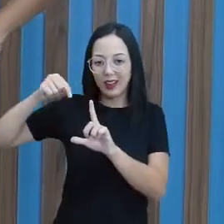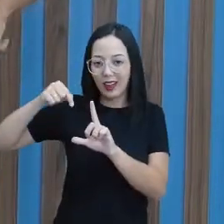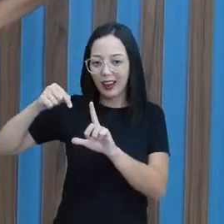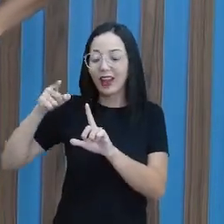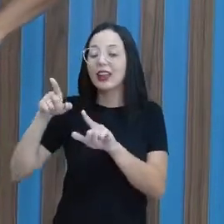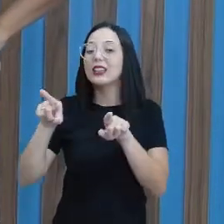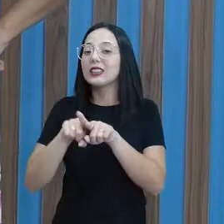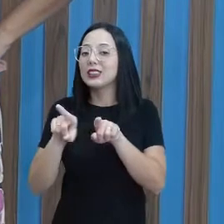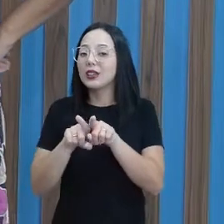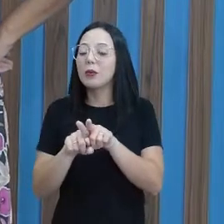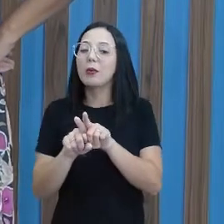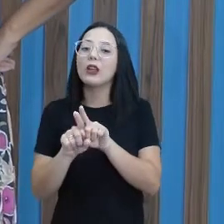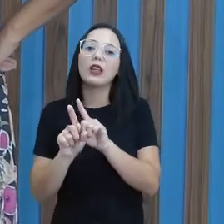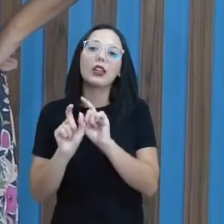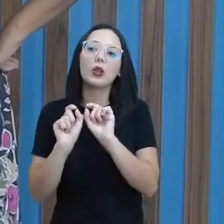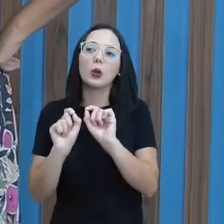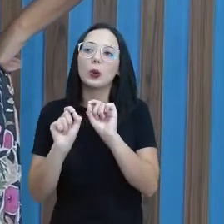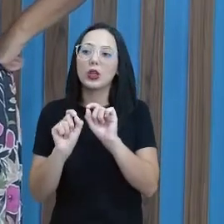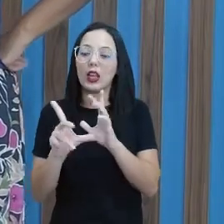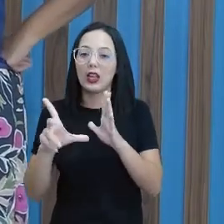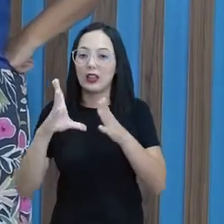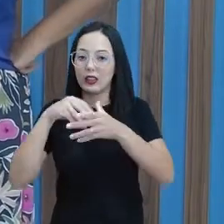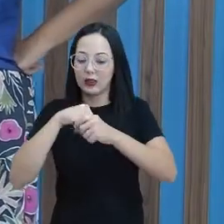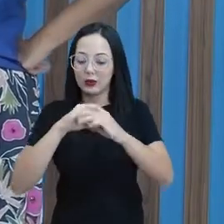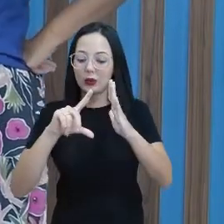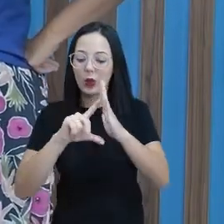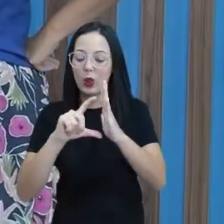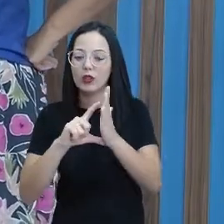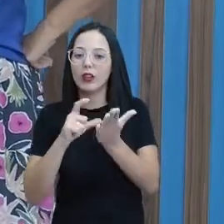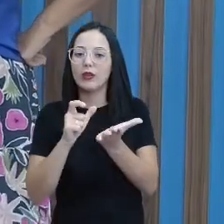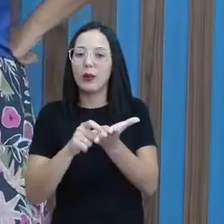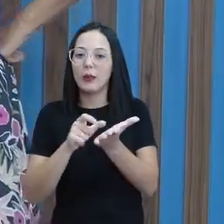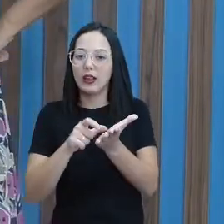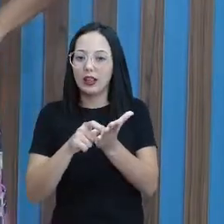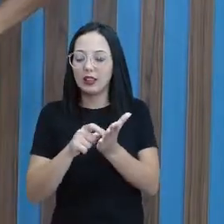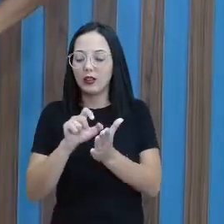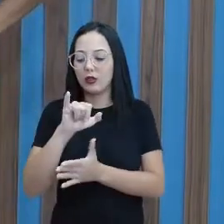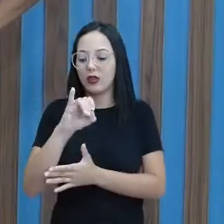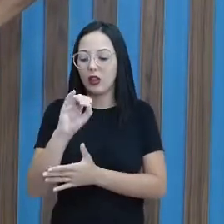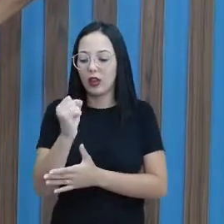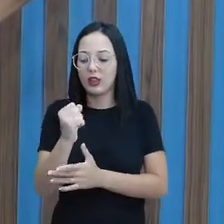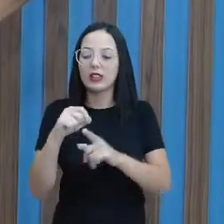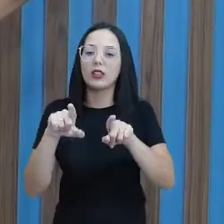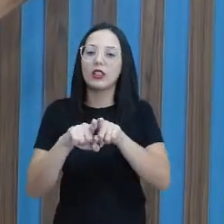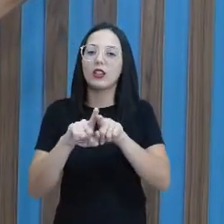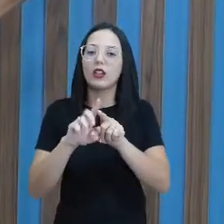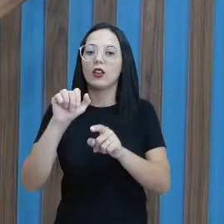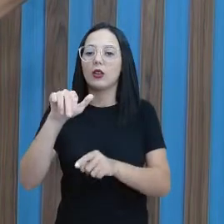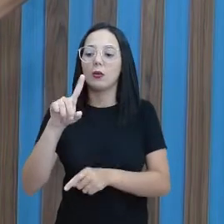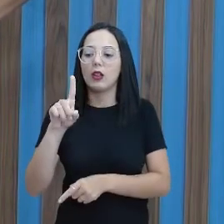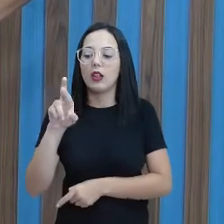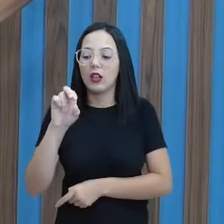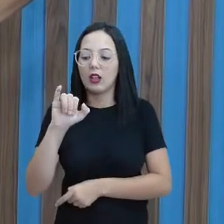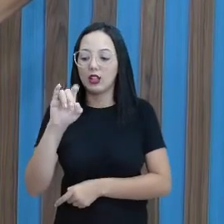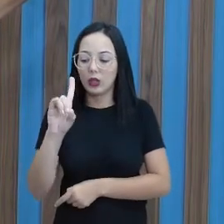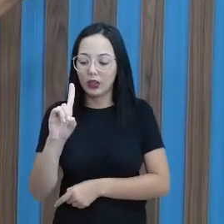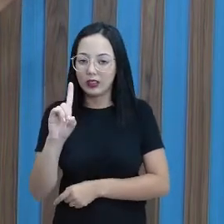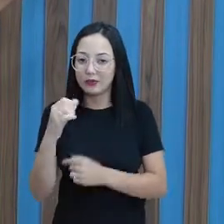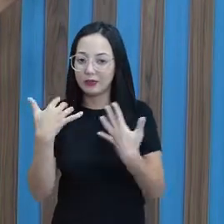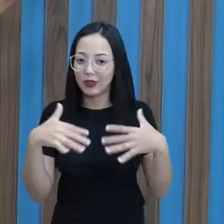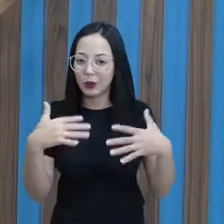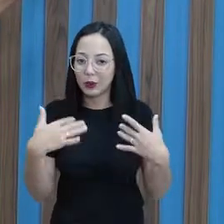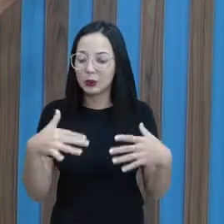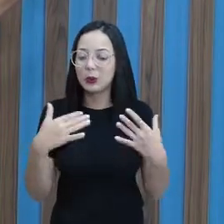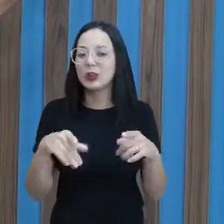tela, quanto nas lojas de aplicativo, tanto para iOS quanto para Android. E uma